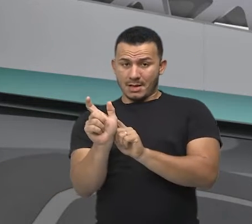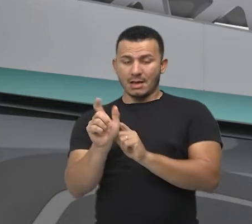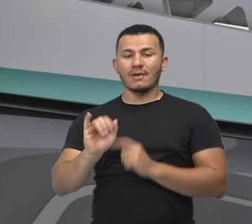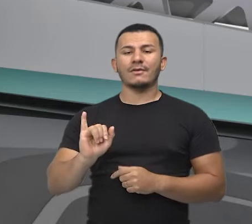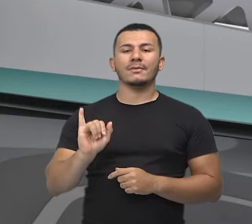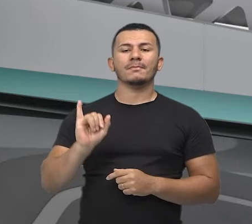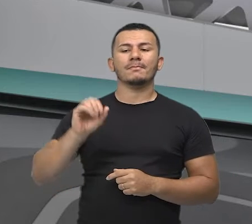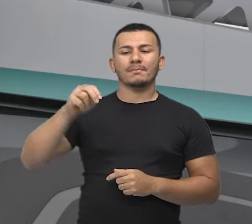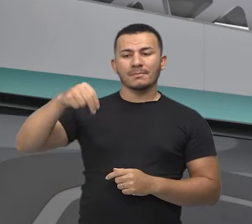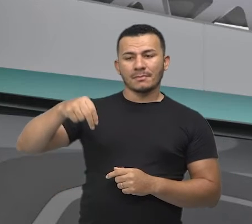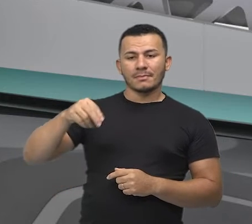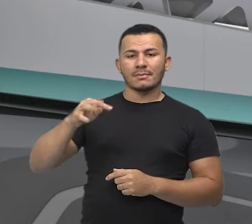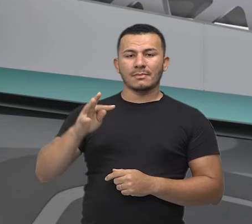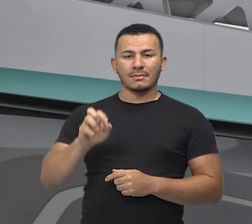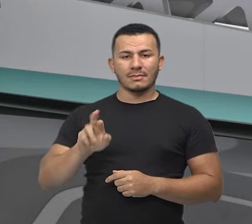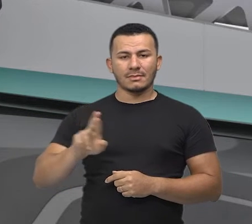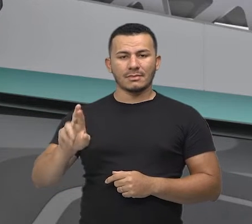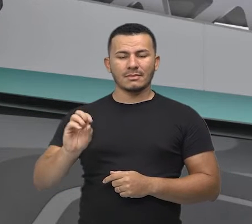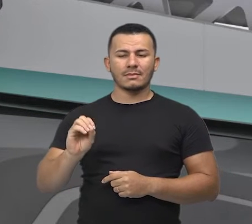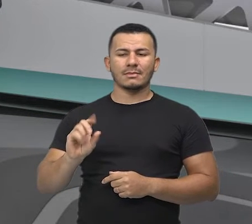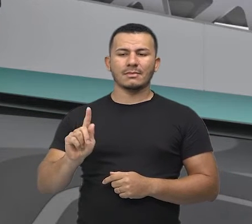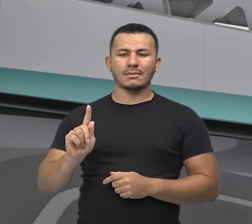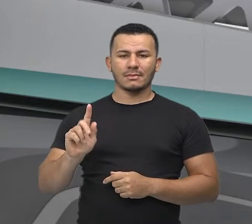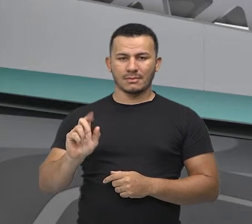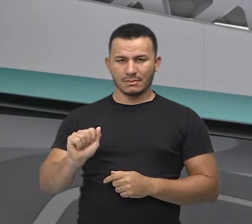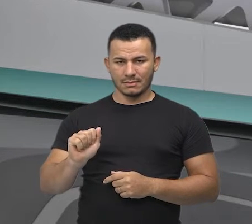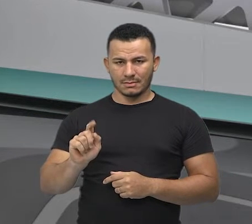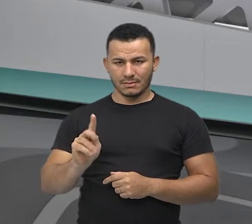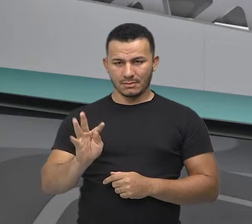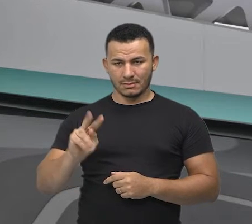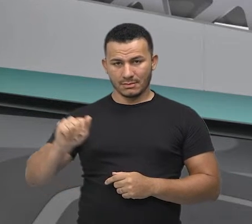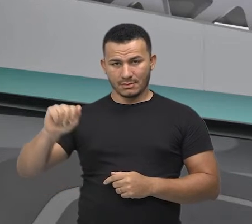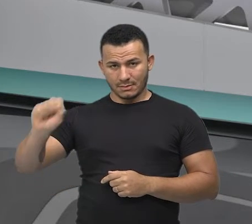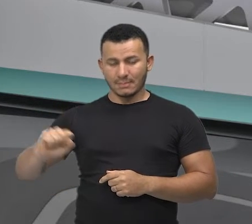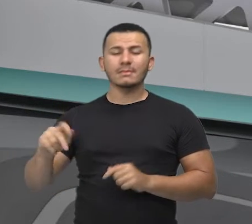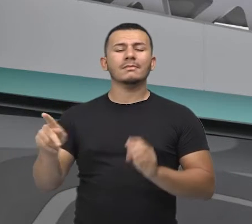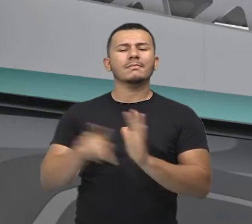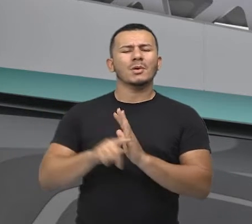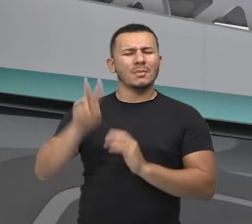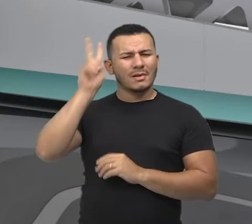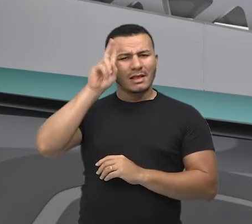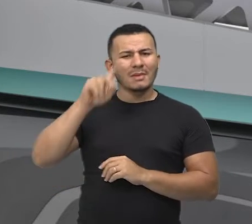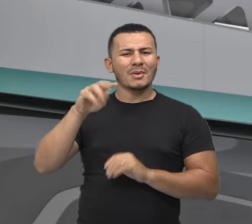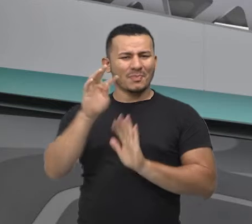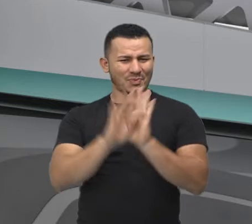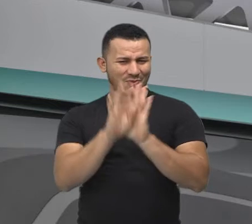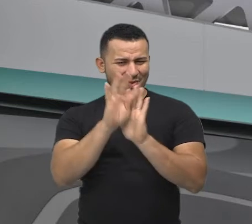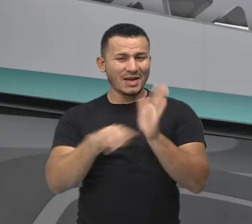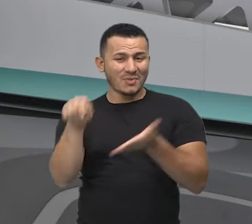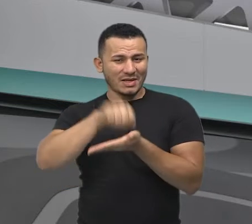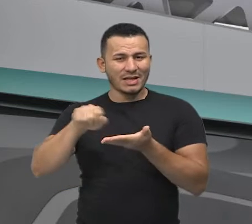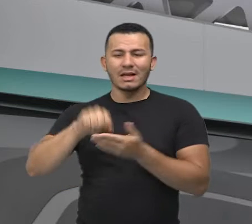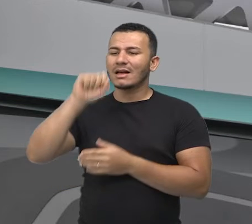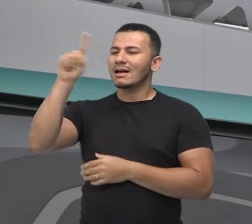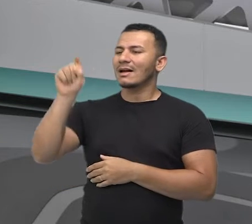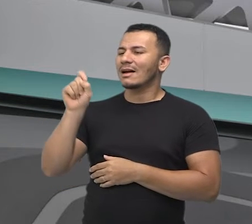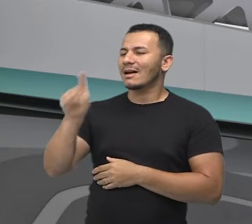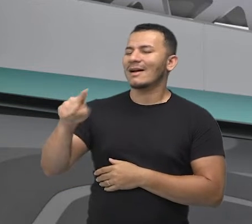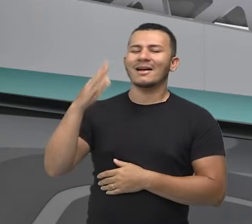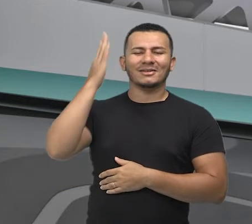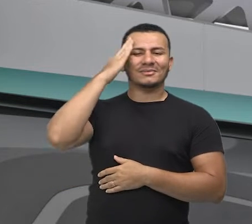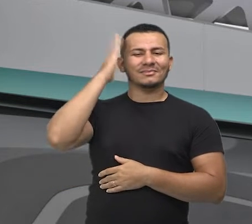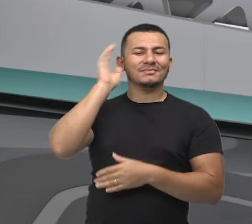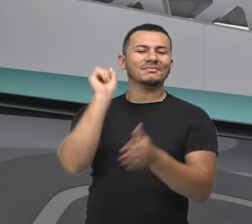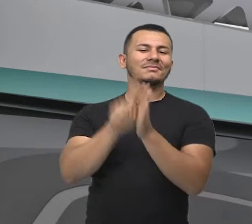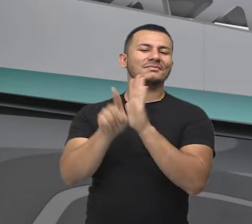interrogativas, certo? Interrogação, você lembra logo do ponto de interrogação, aquele que marca no texto para a gente as perguntas, os